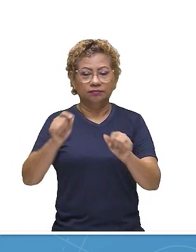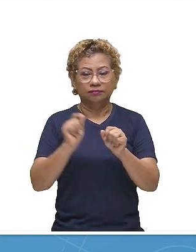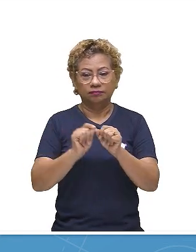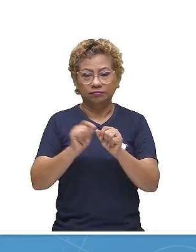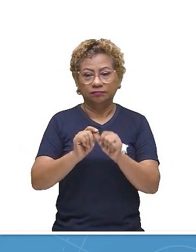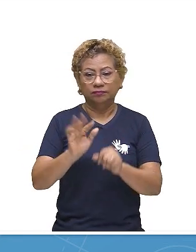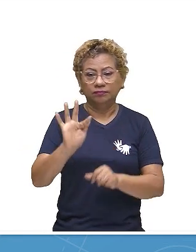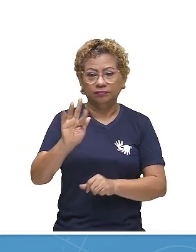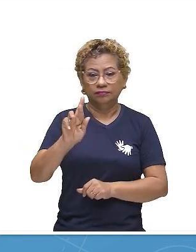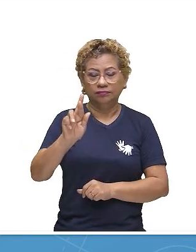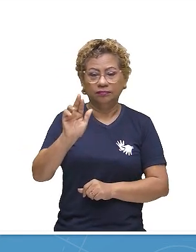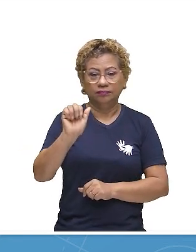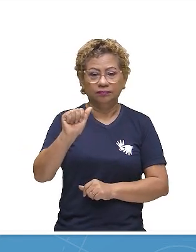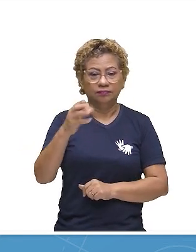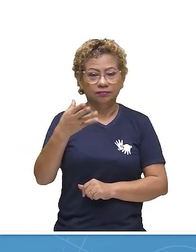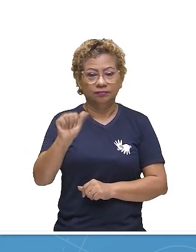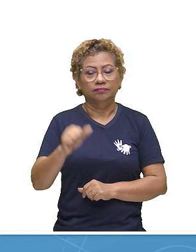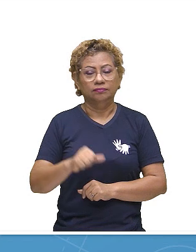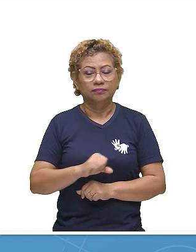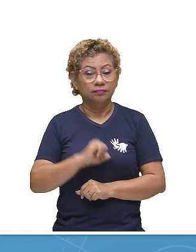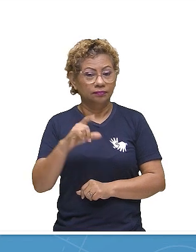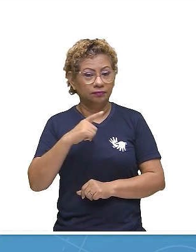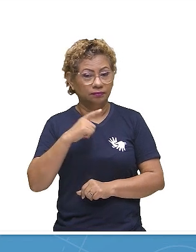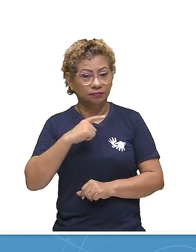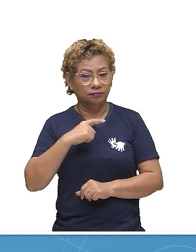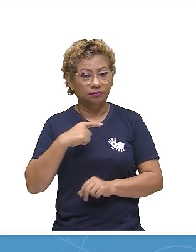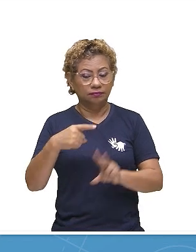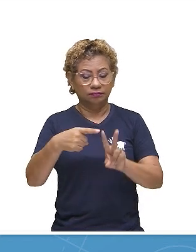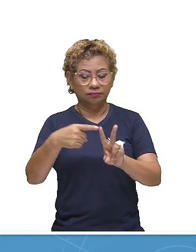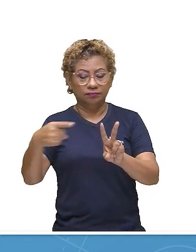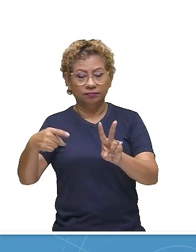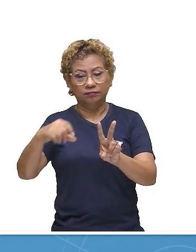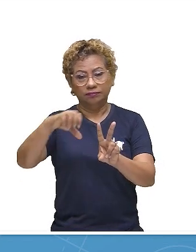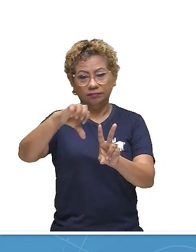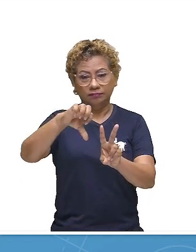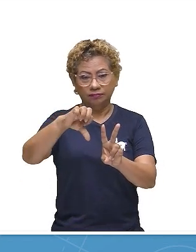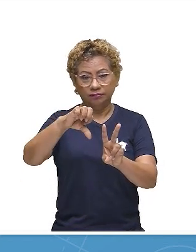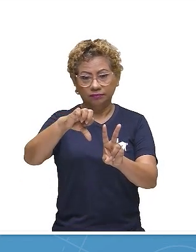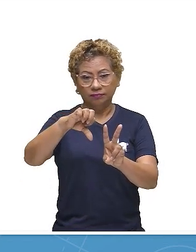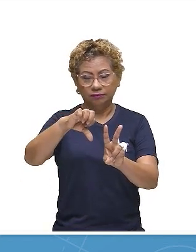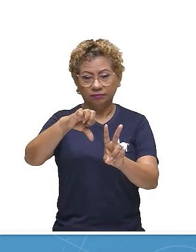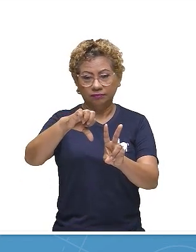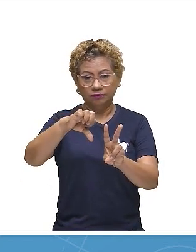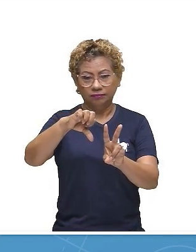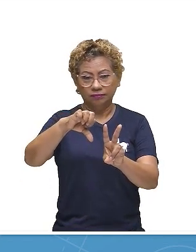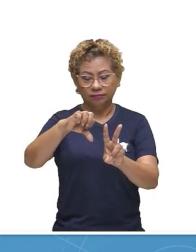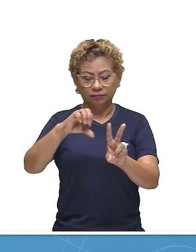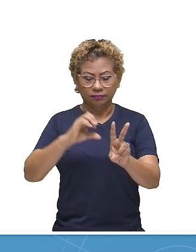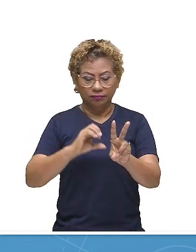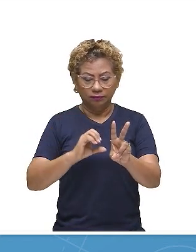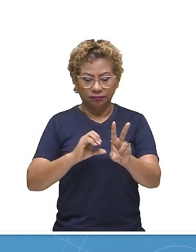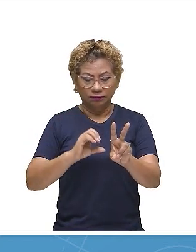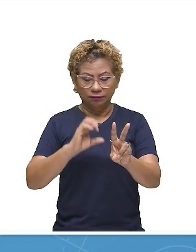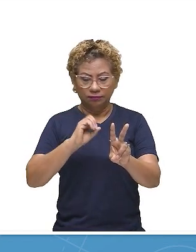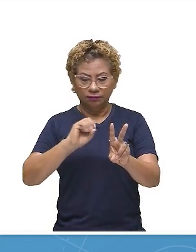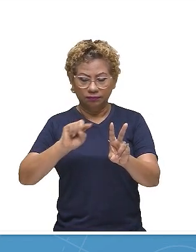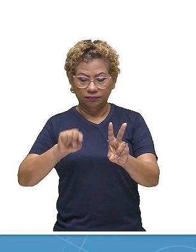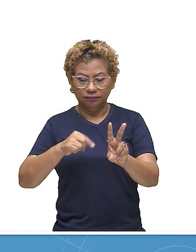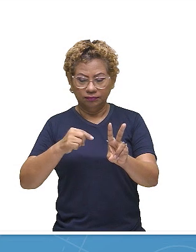9. Se eu tenho 2 dígitos após a vírgula, significa dizer que esse número ele foi dividido por